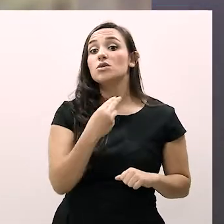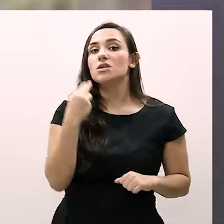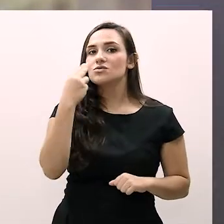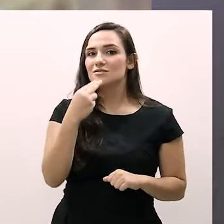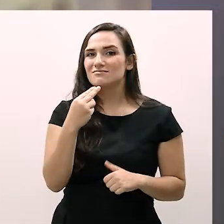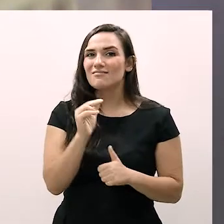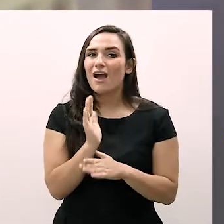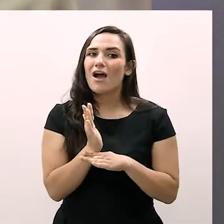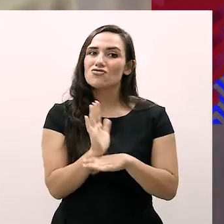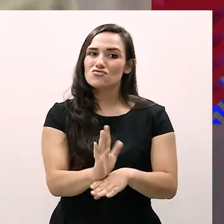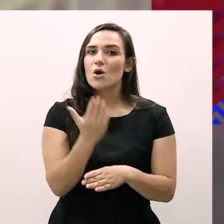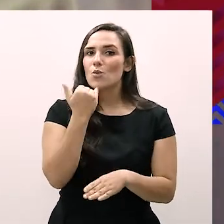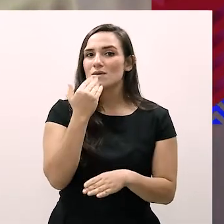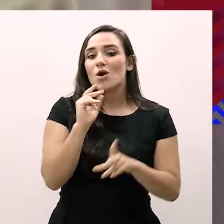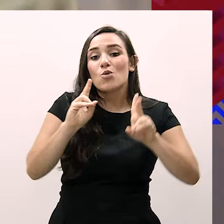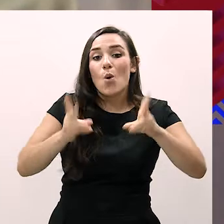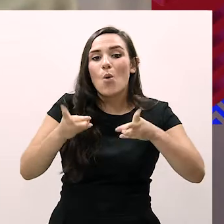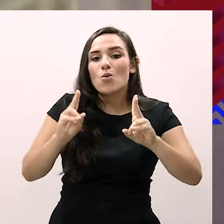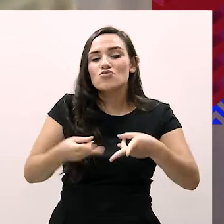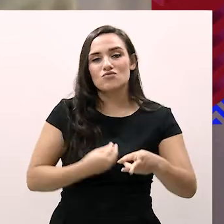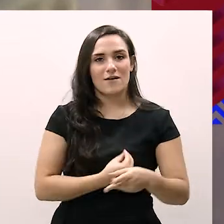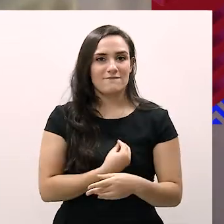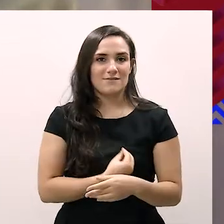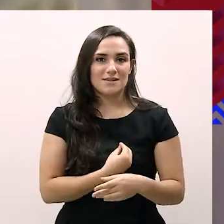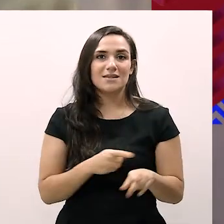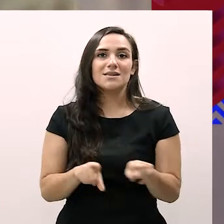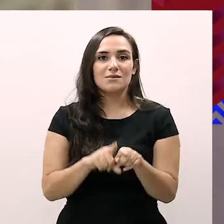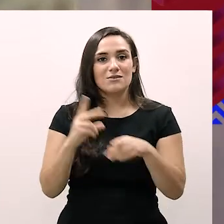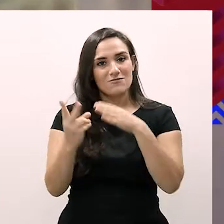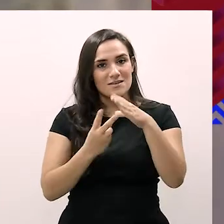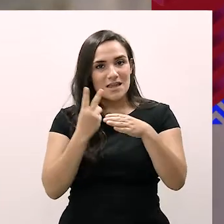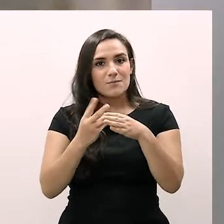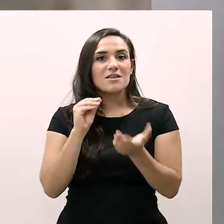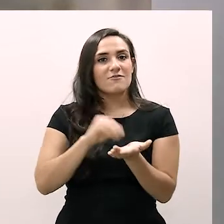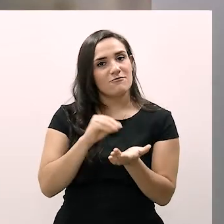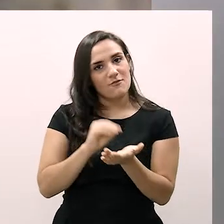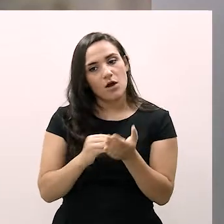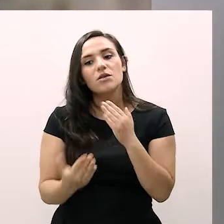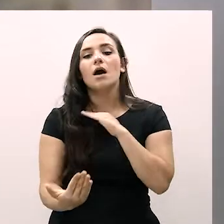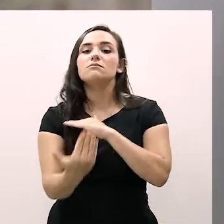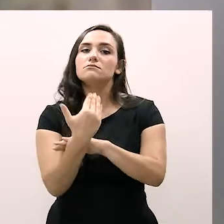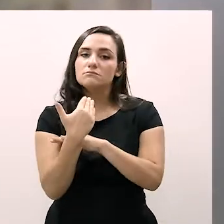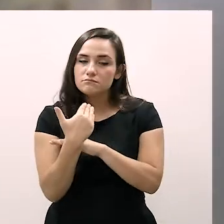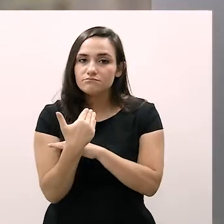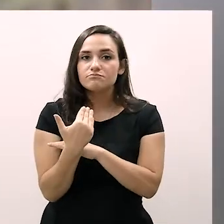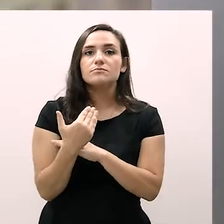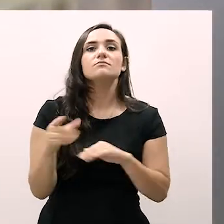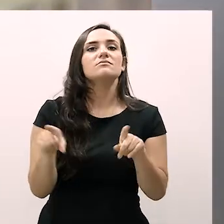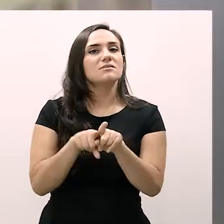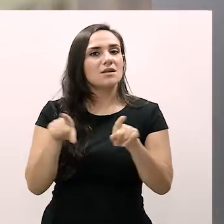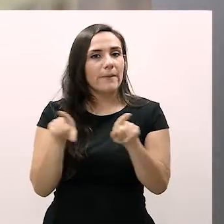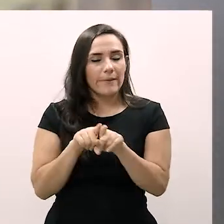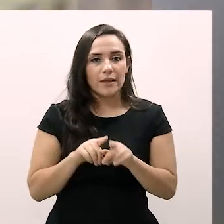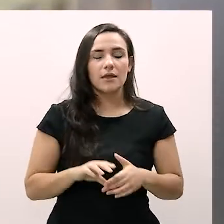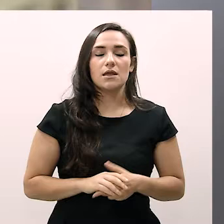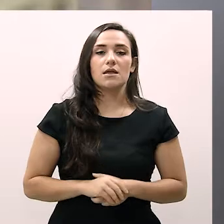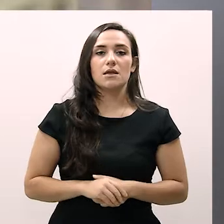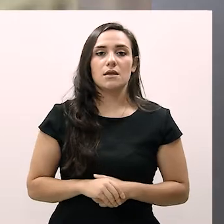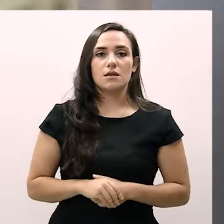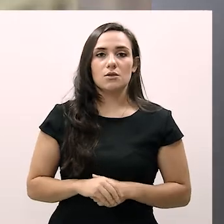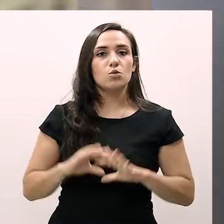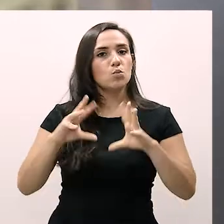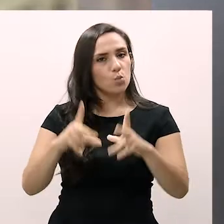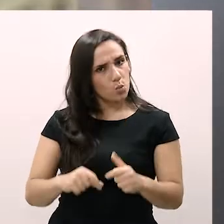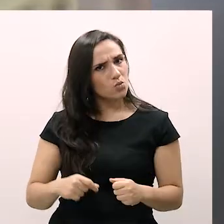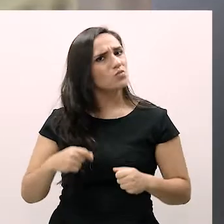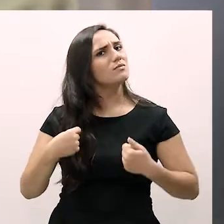reposição de vitaminas, conforme todo o procedimento da cirurgia bariátrica demanda. Quando você